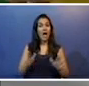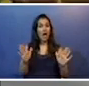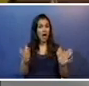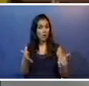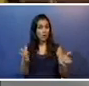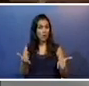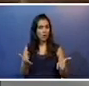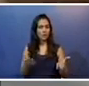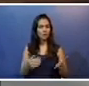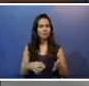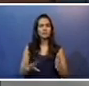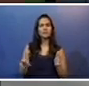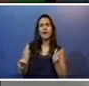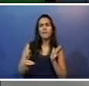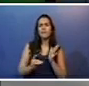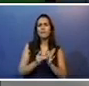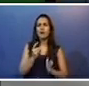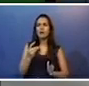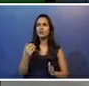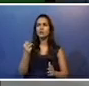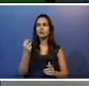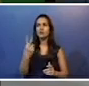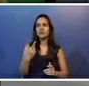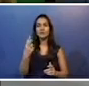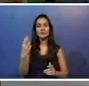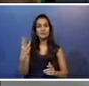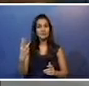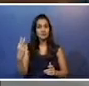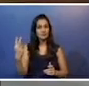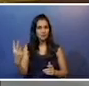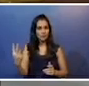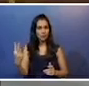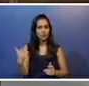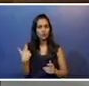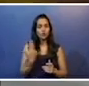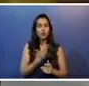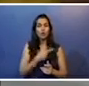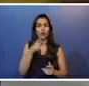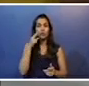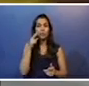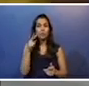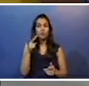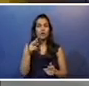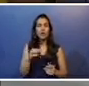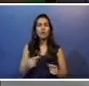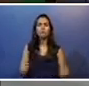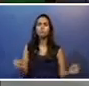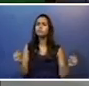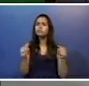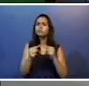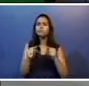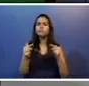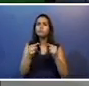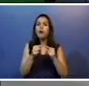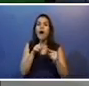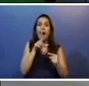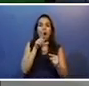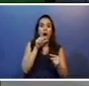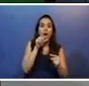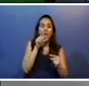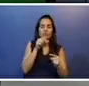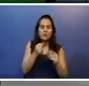Agora, na página 232, nós vamos ver a relação entre as aves e